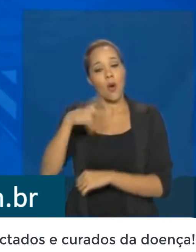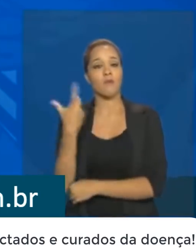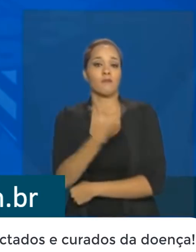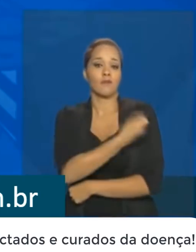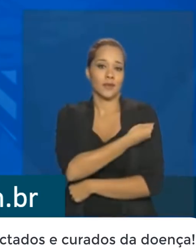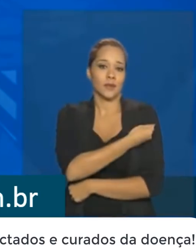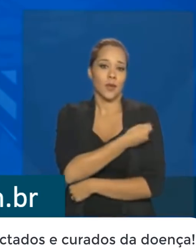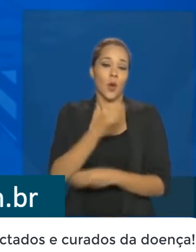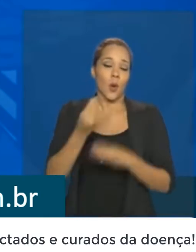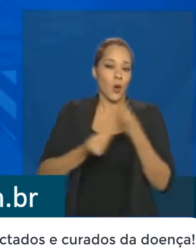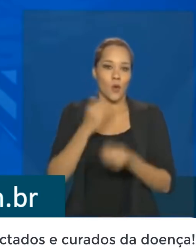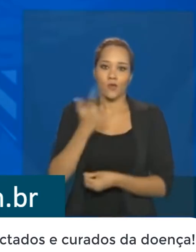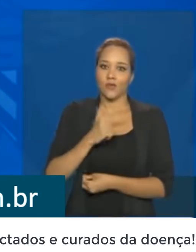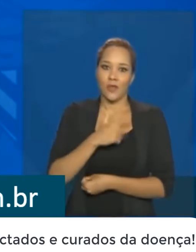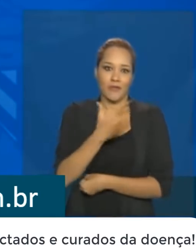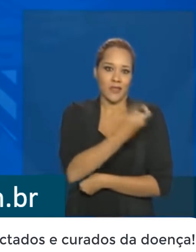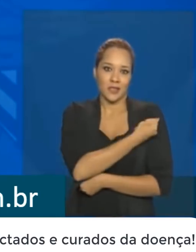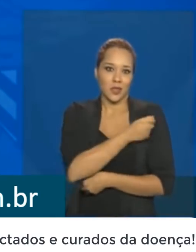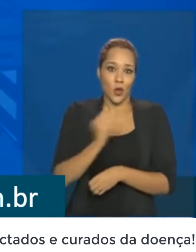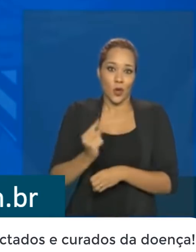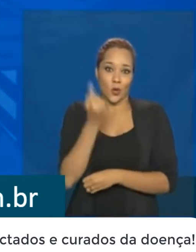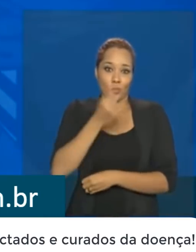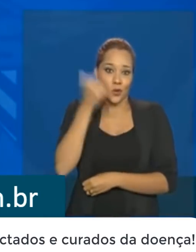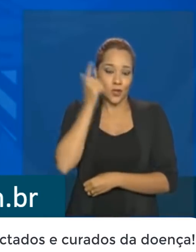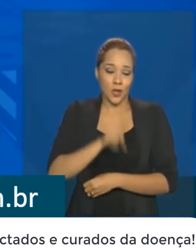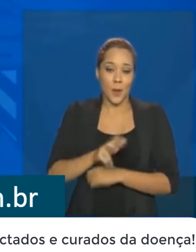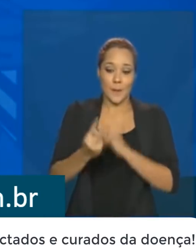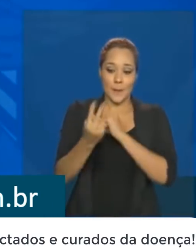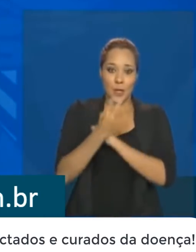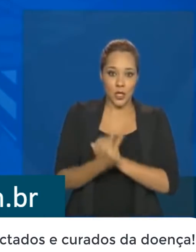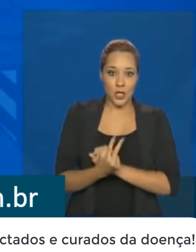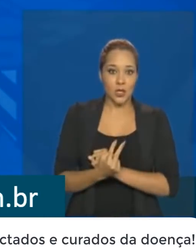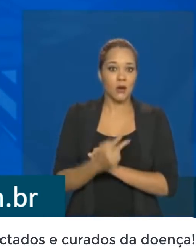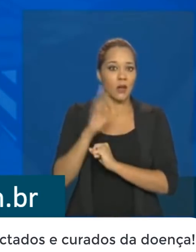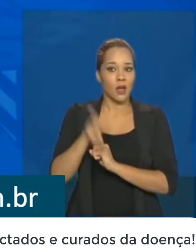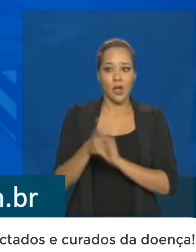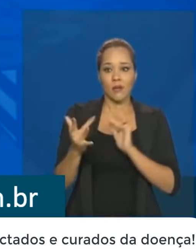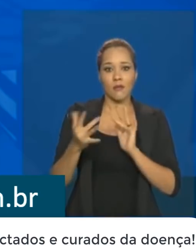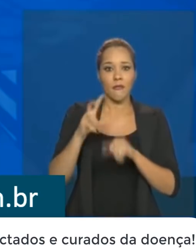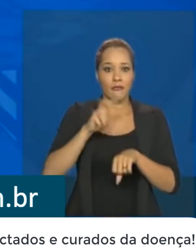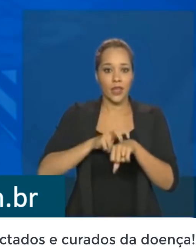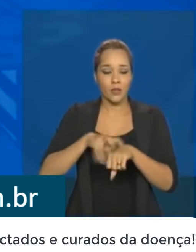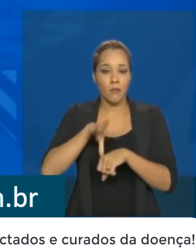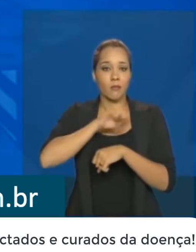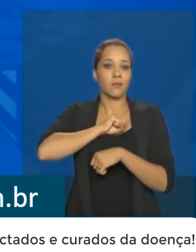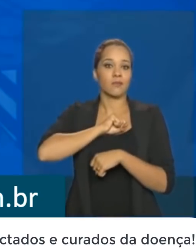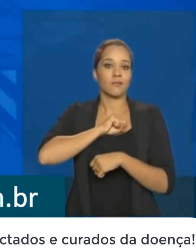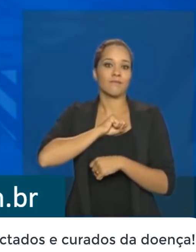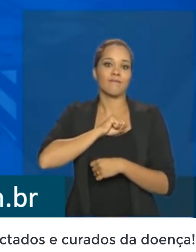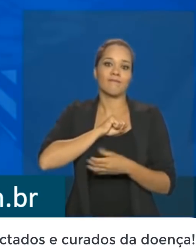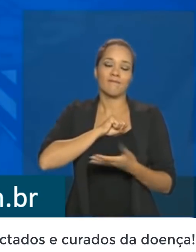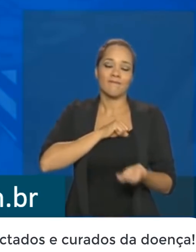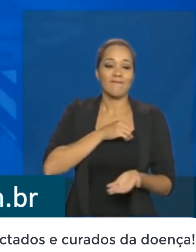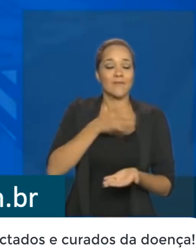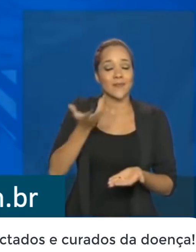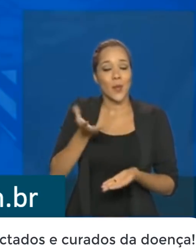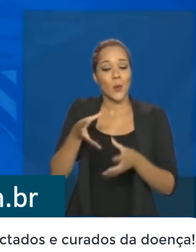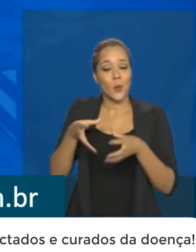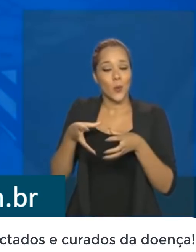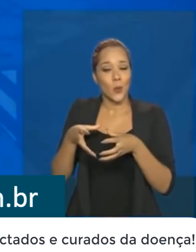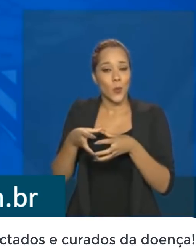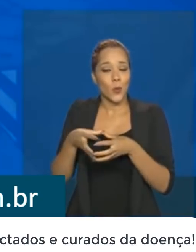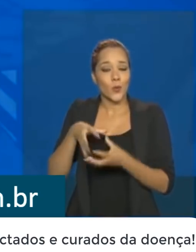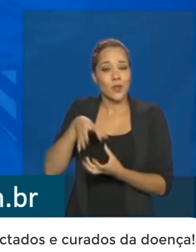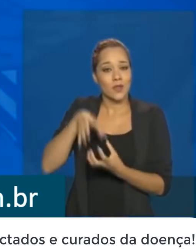Como nós não temos vacina, a única maneira de a gente estar imunizado é ter tido contato. Então, os idosos que estão